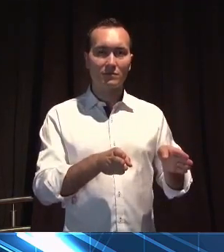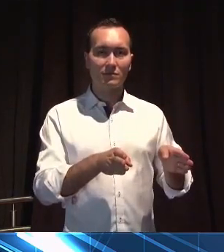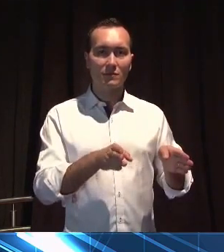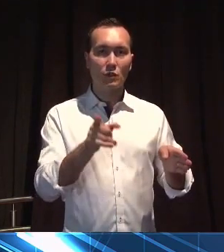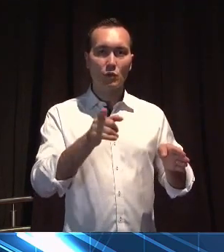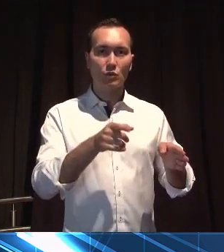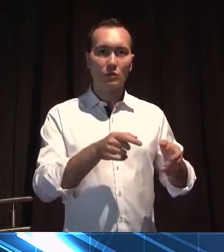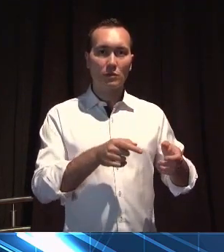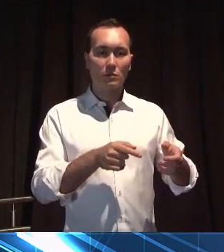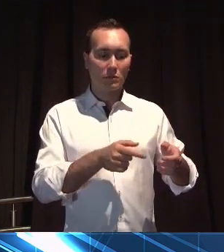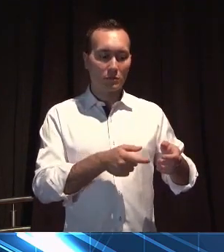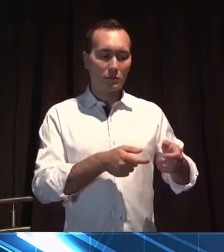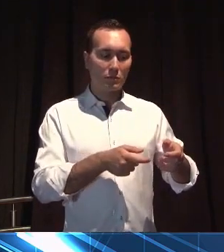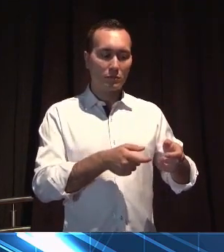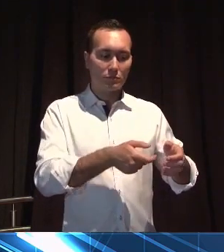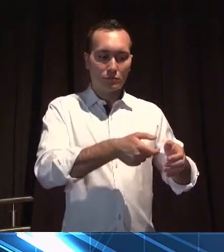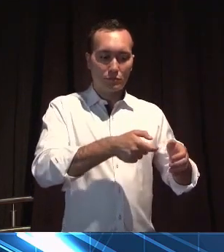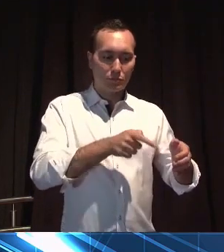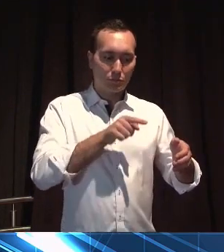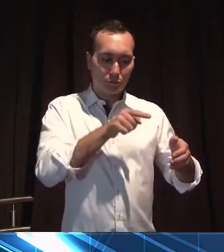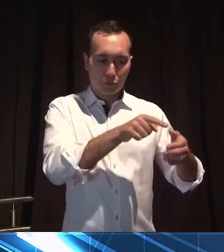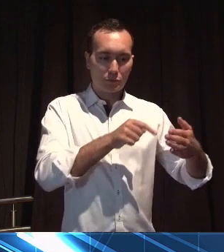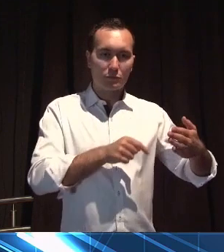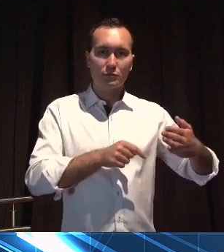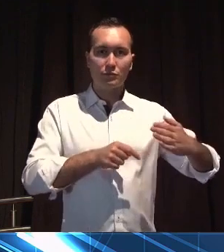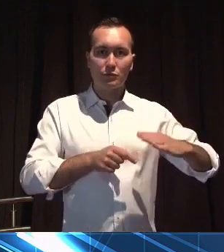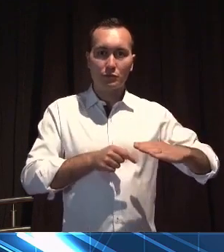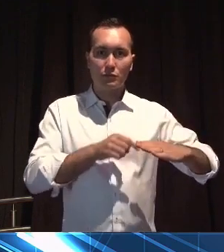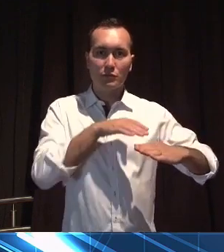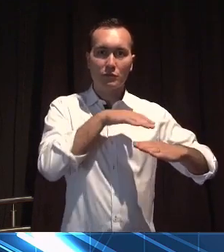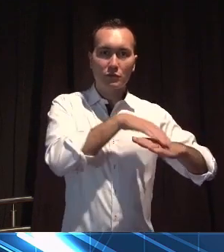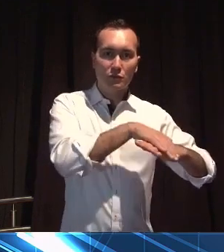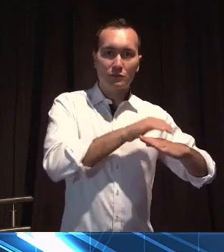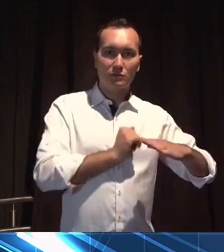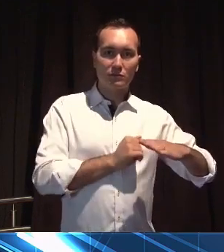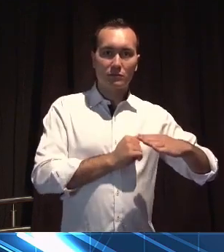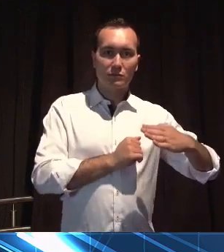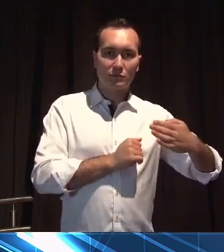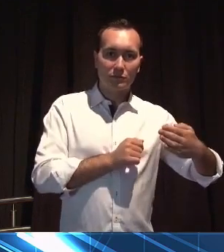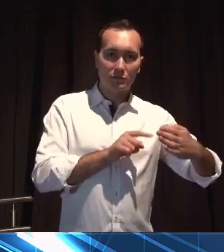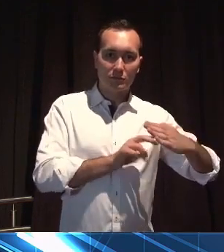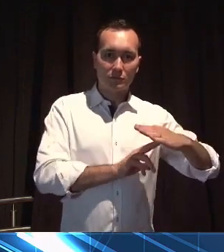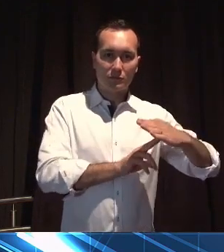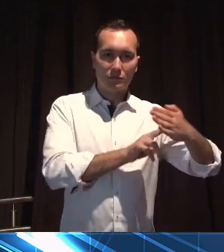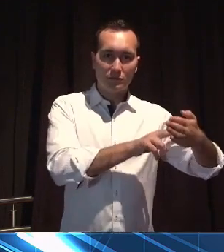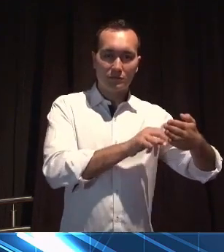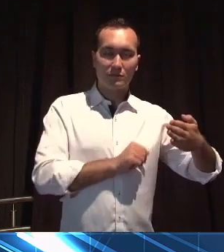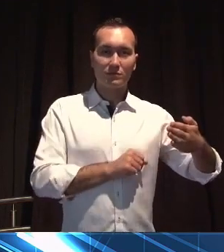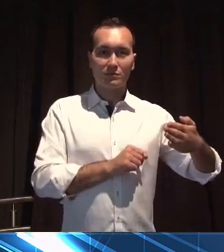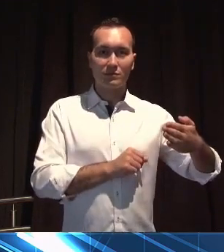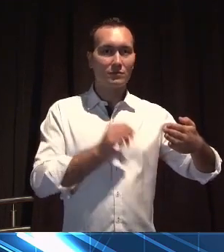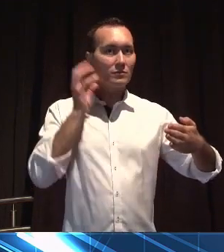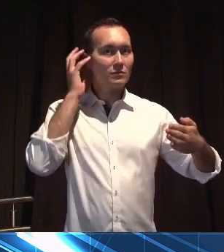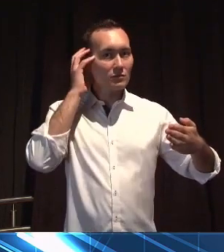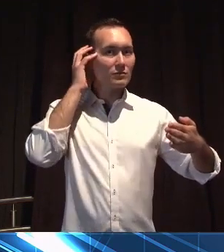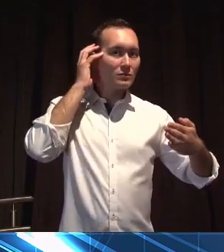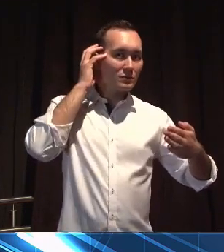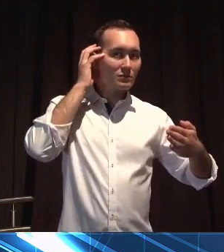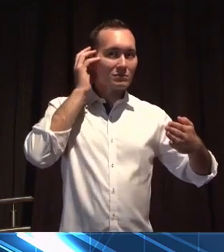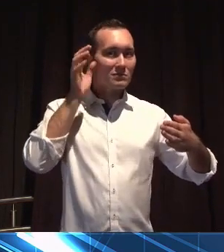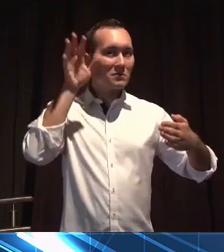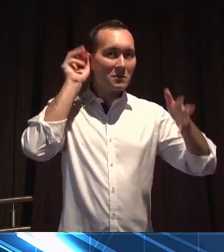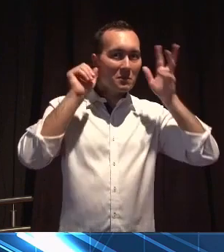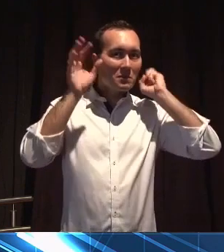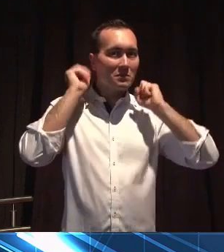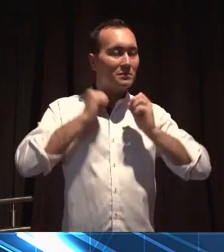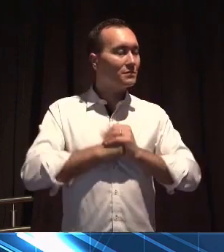cassete para você ouvir uma Mamonas Assassinas Uma vitrola lá para você ouvir o disco da Xuxa e o os dispositivos de saída tipo